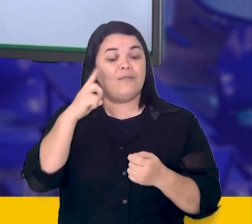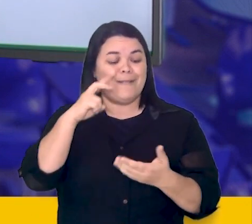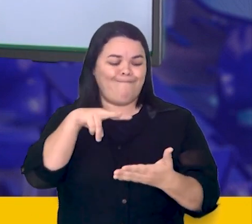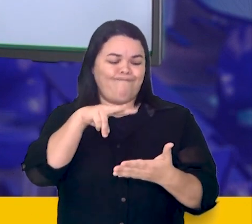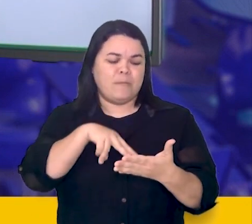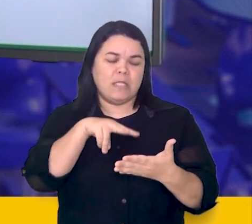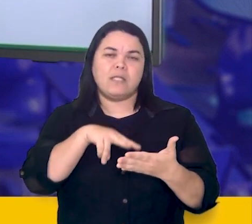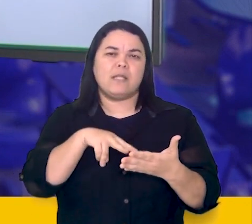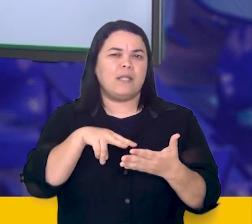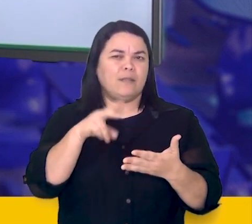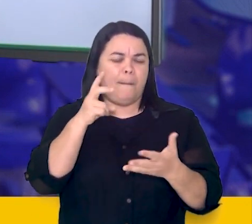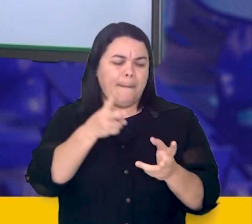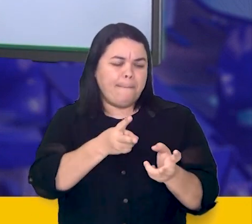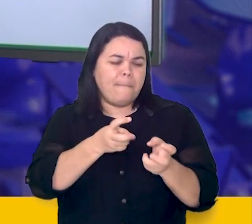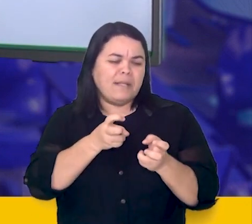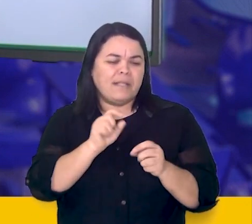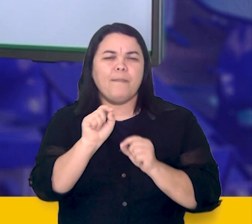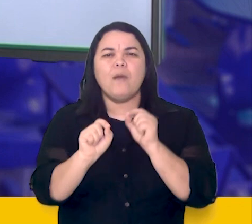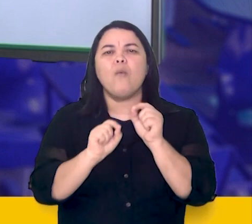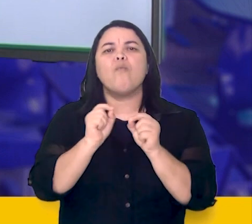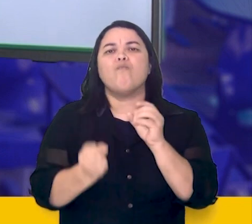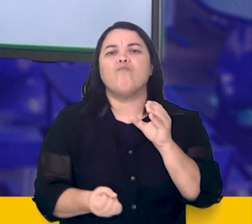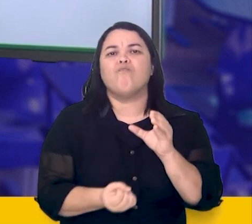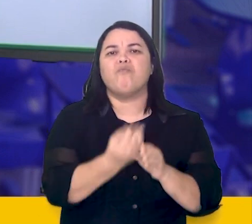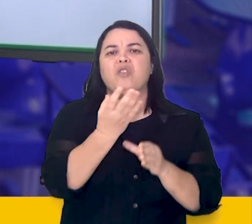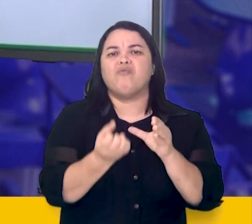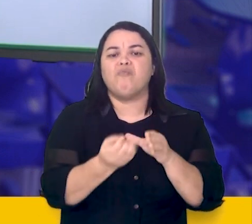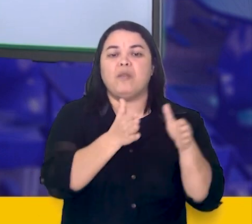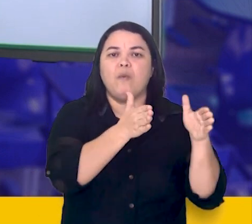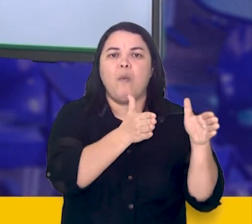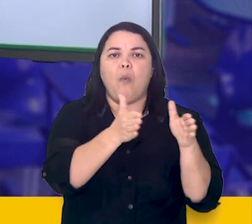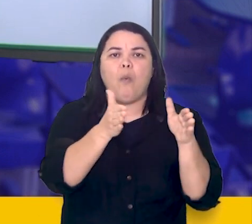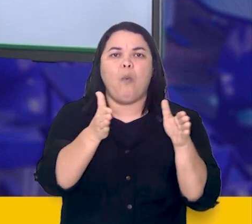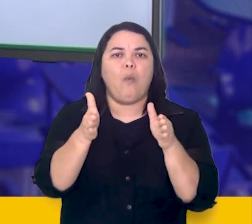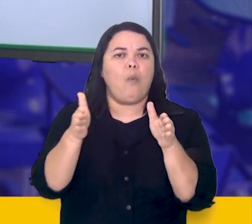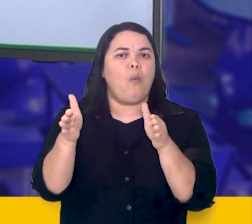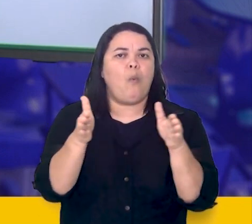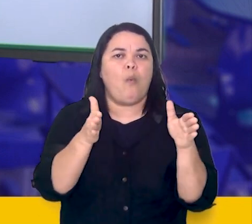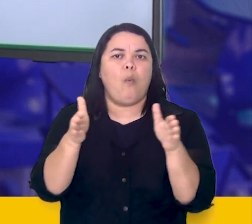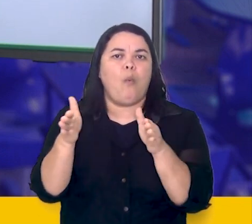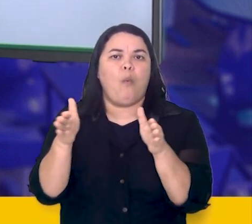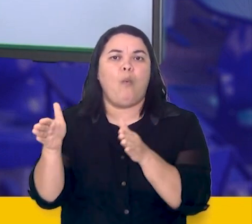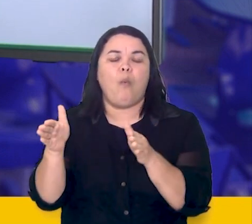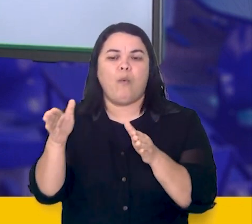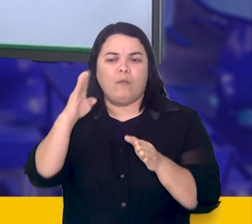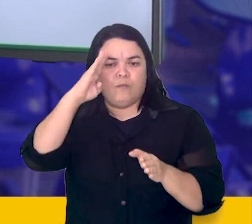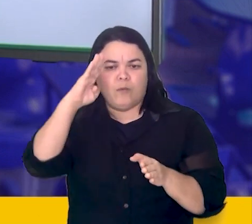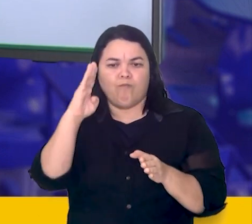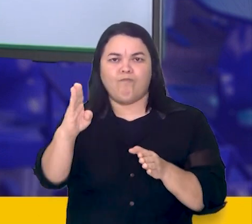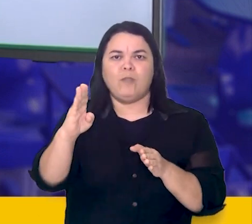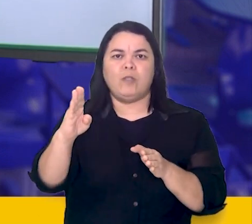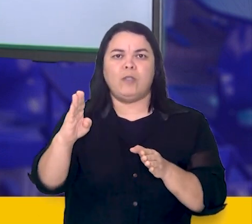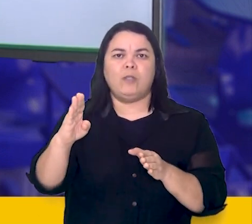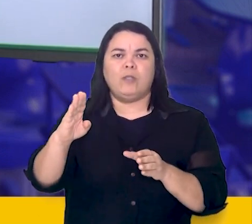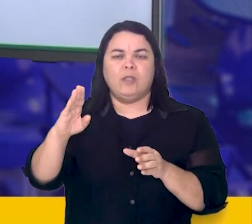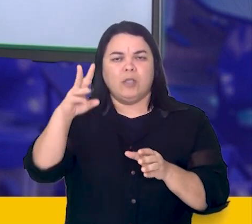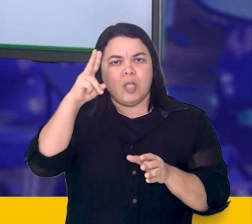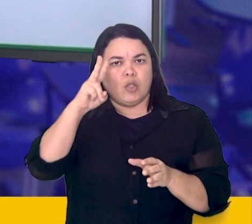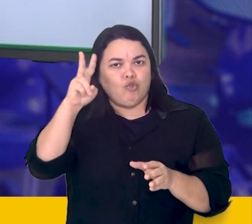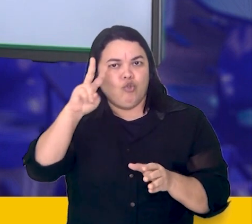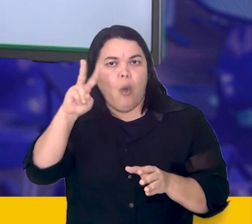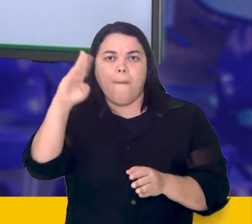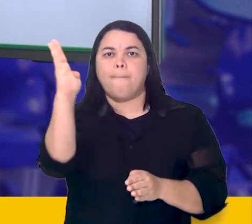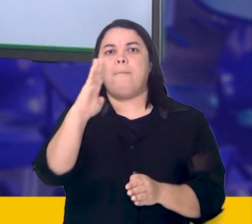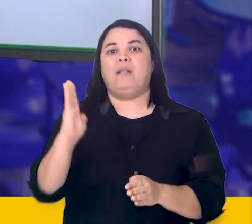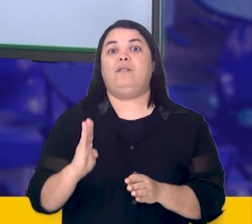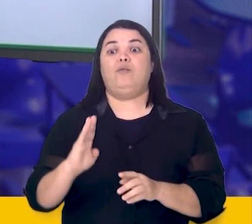os acontecimentos vão marcando, por exemplo, a história do Brasil, e que no próximo ano você vai precisar muito desse entendimento.